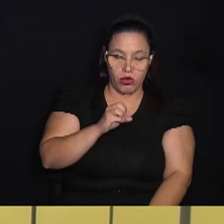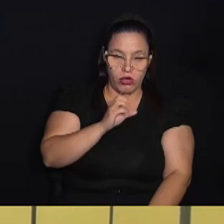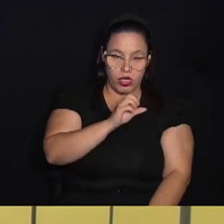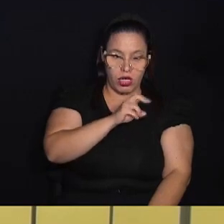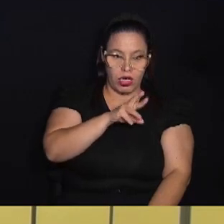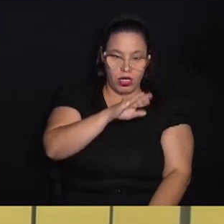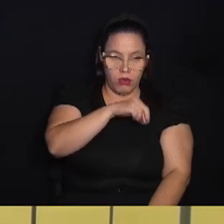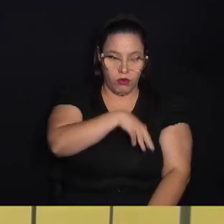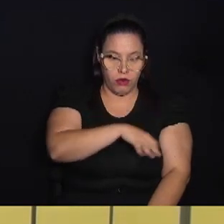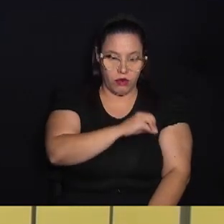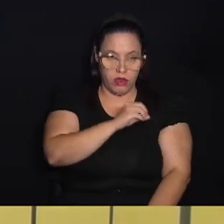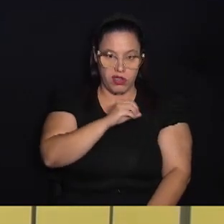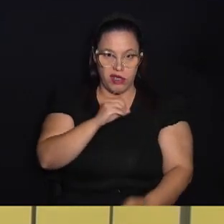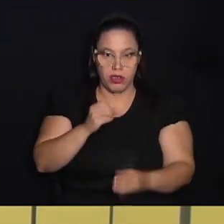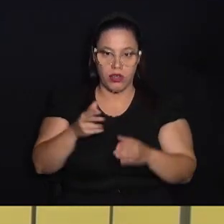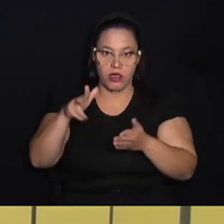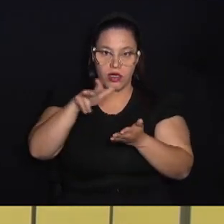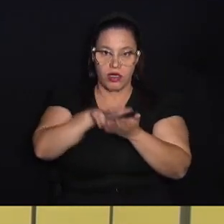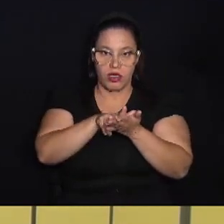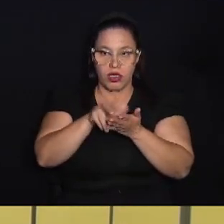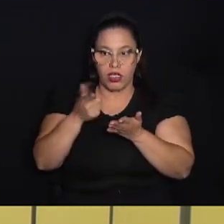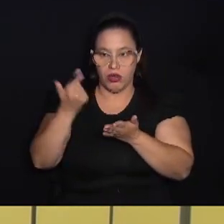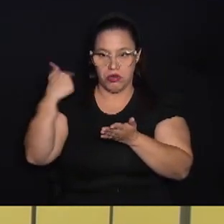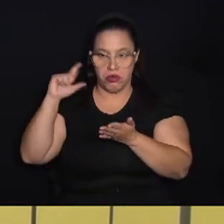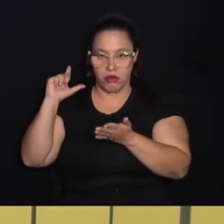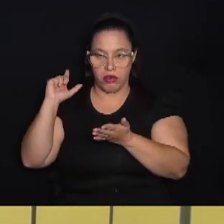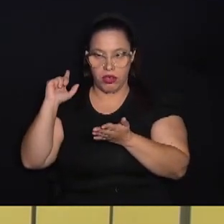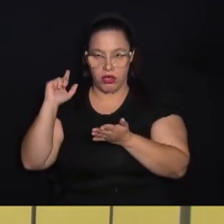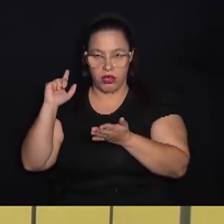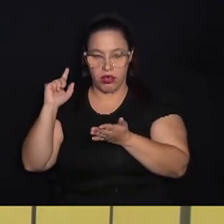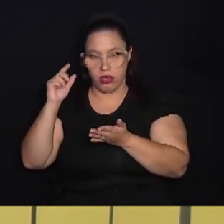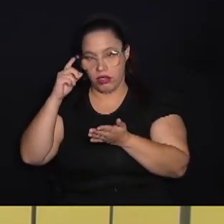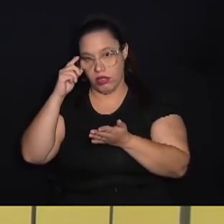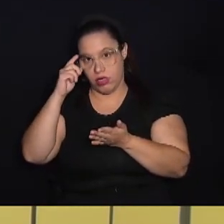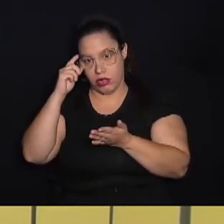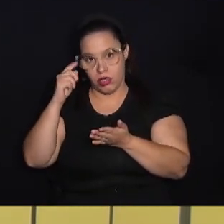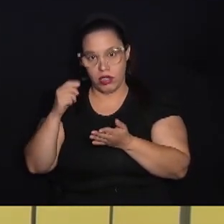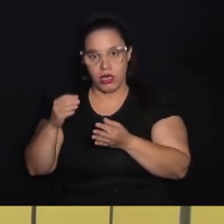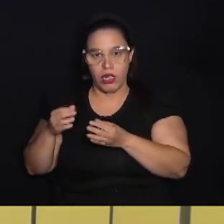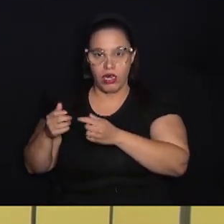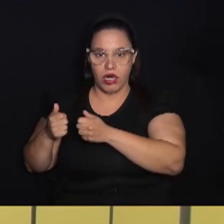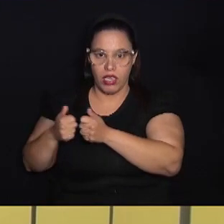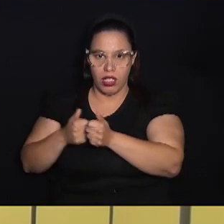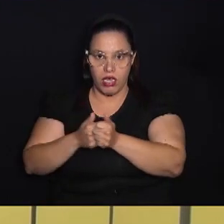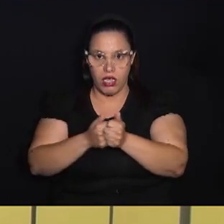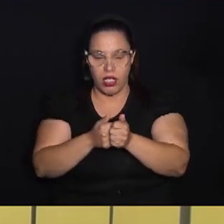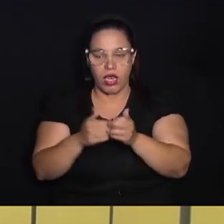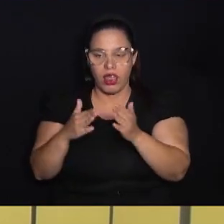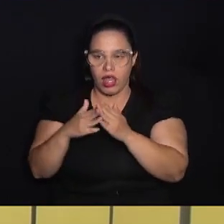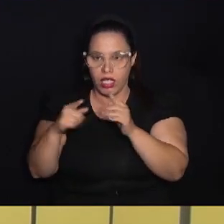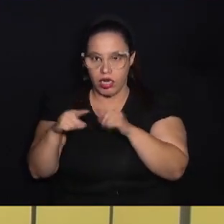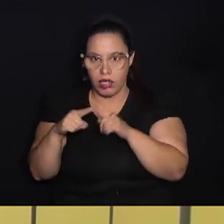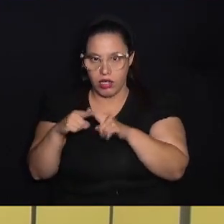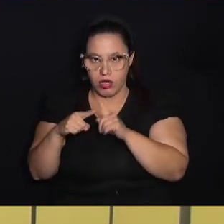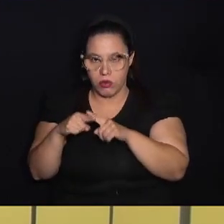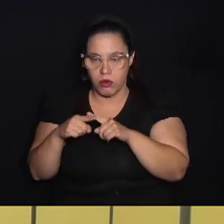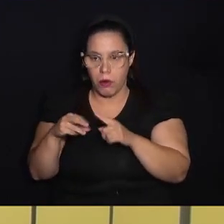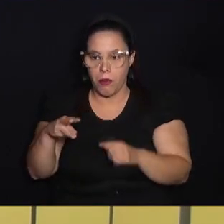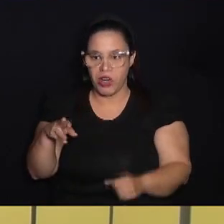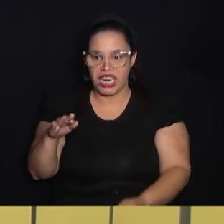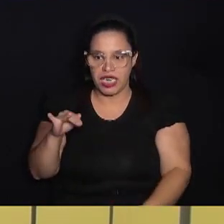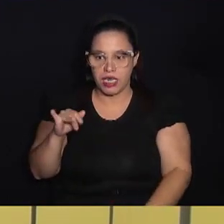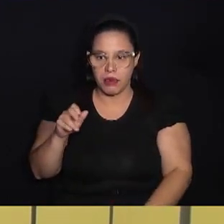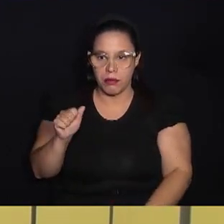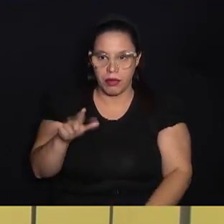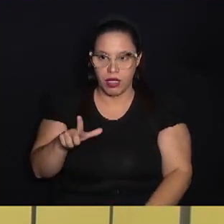ali ele foi sepultado na outra matriz e e de lá e foi levado lá e a gente tem um cemitério municipal que aí sim é um cemitério formal